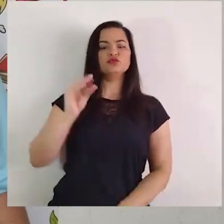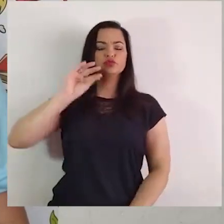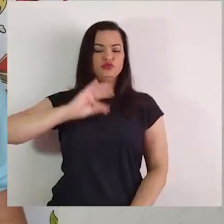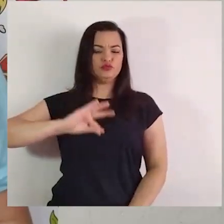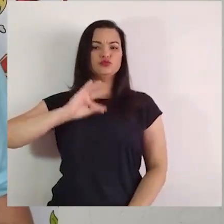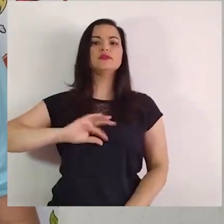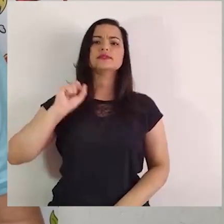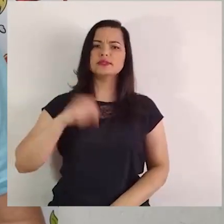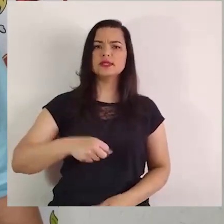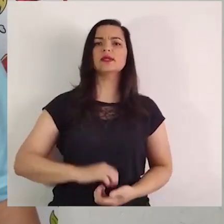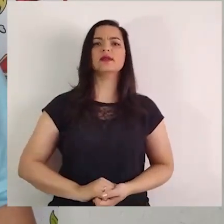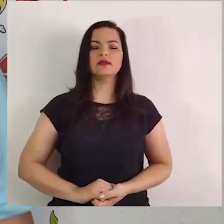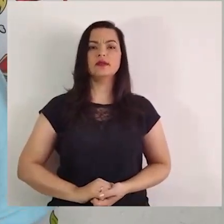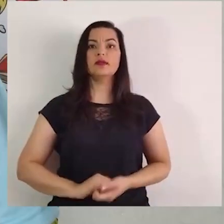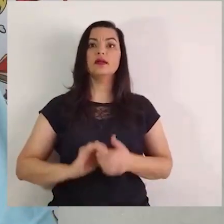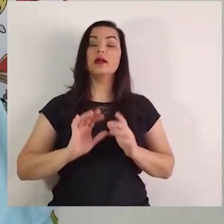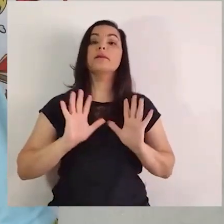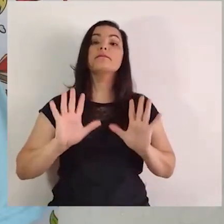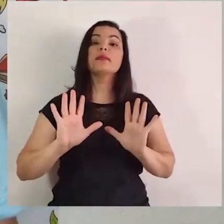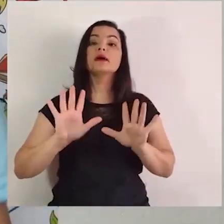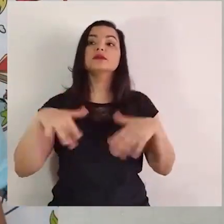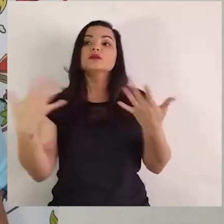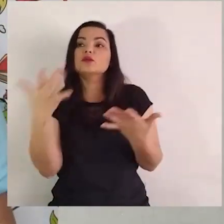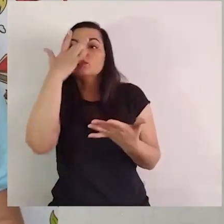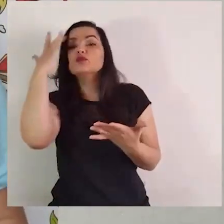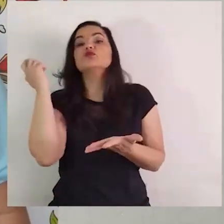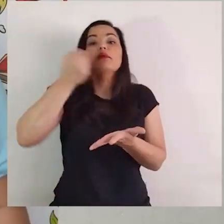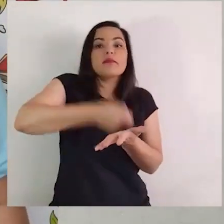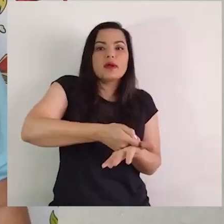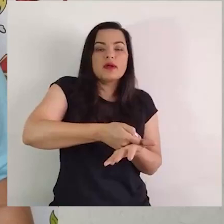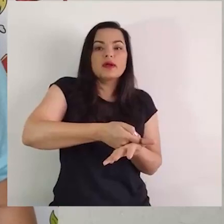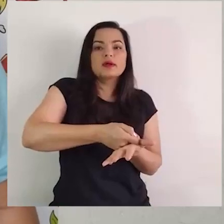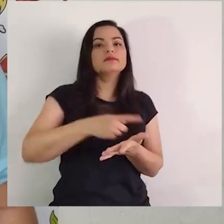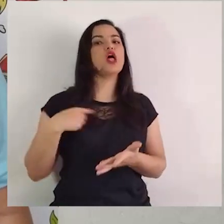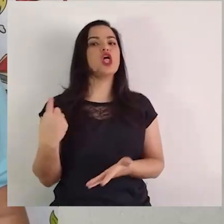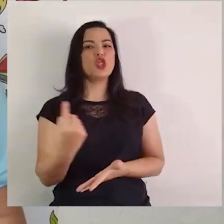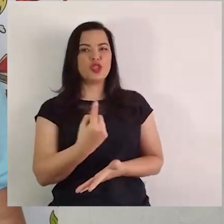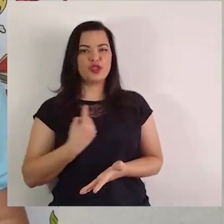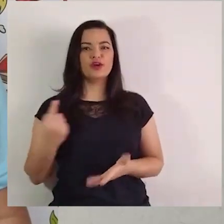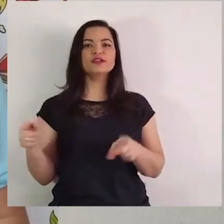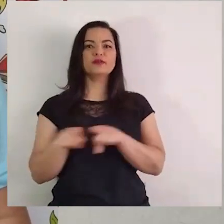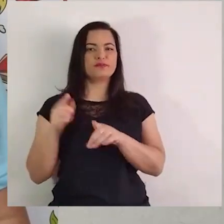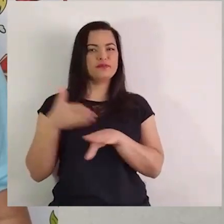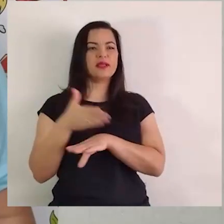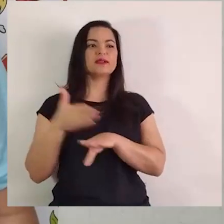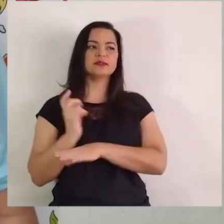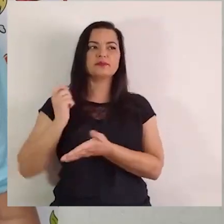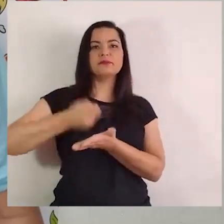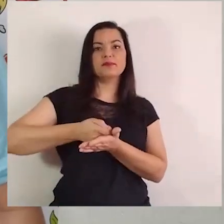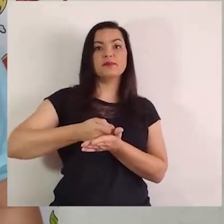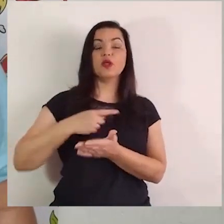espaços e esses salários, eles são pagos indiretamente aqui por nós. Nós